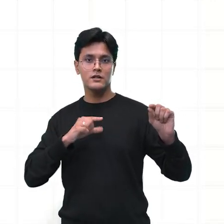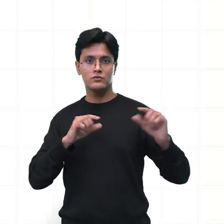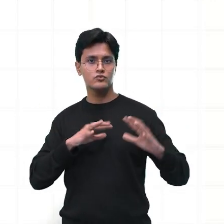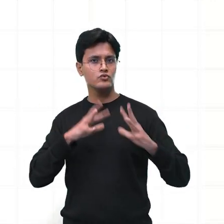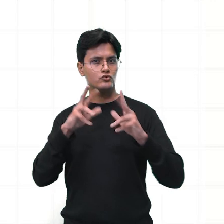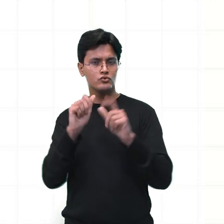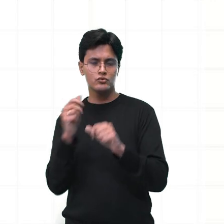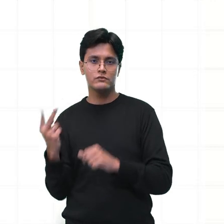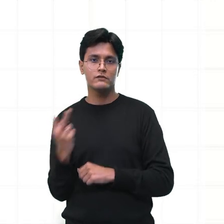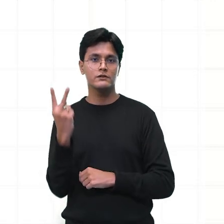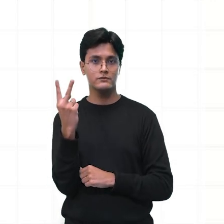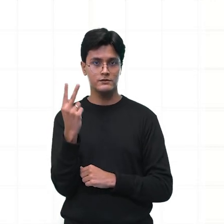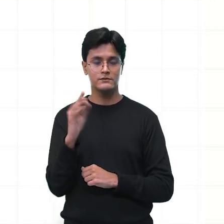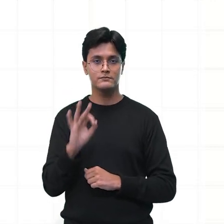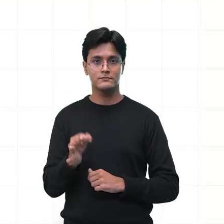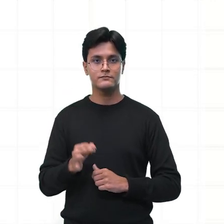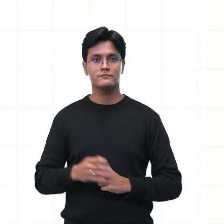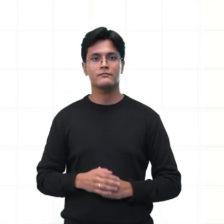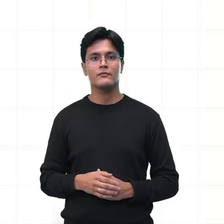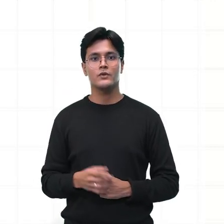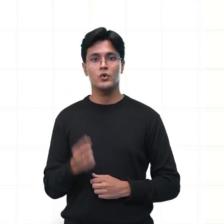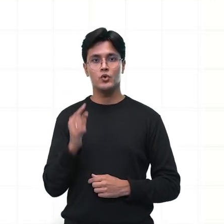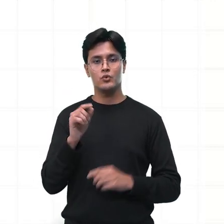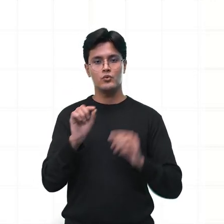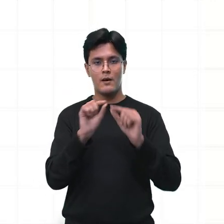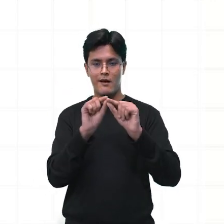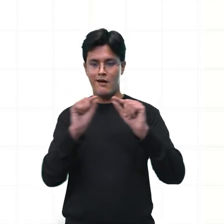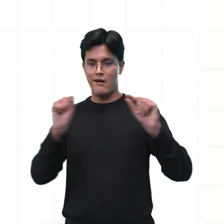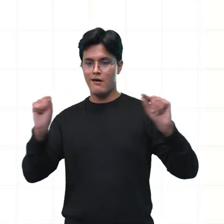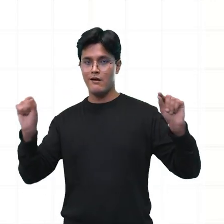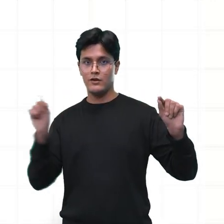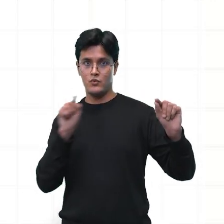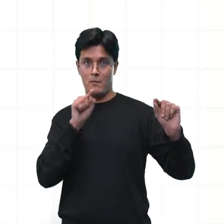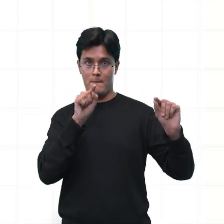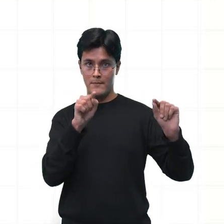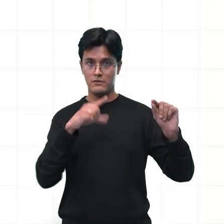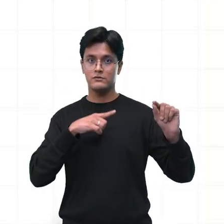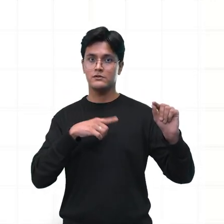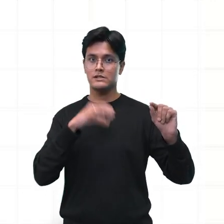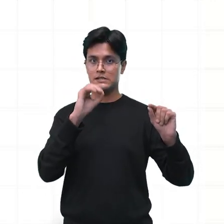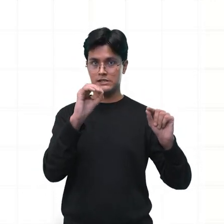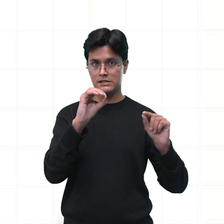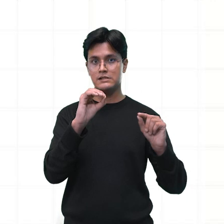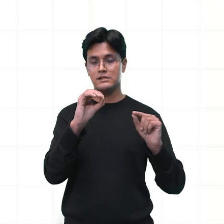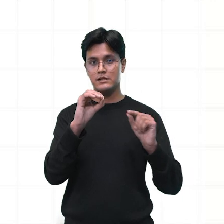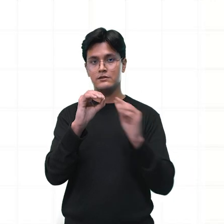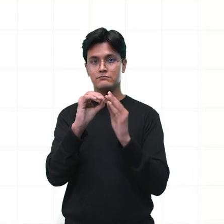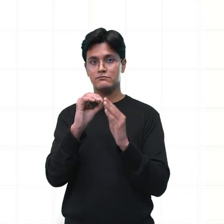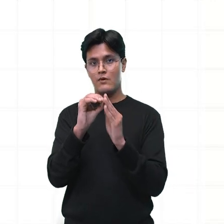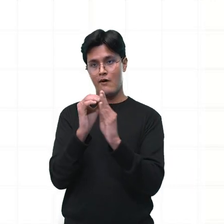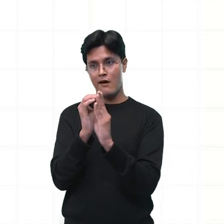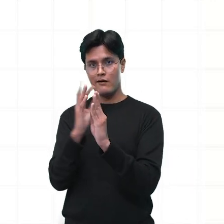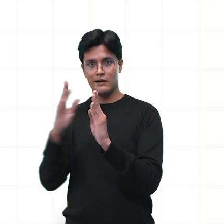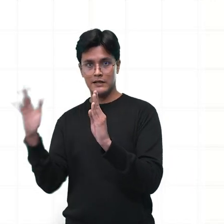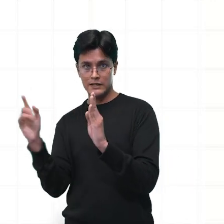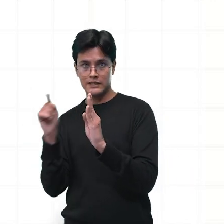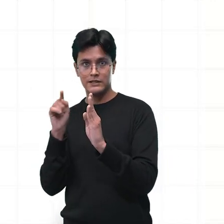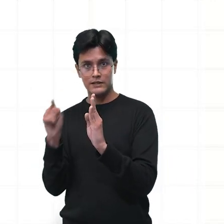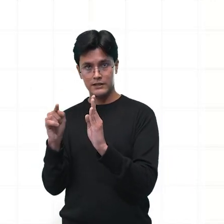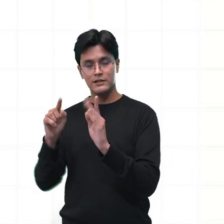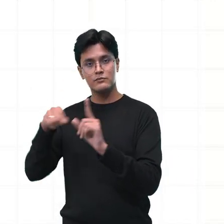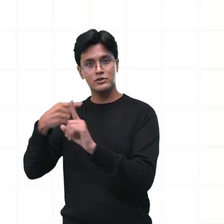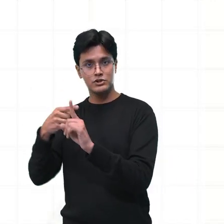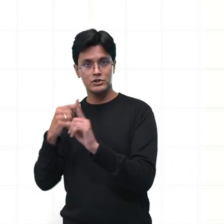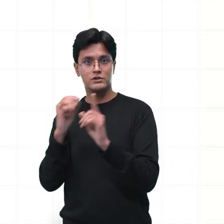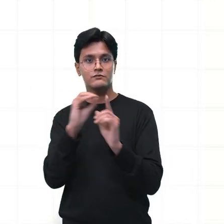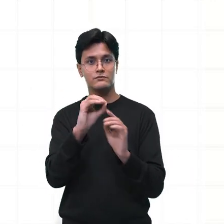todos os valores. Então, no meio você terá o 0, à direita positivos e à esquerda negativos, tá? Então,